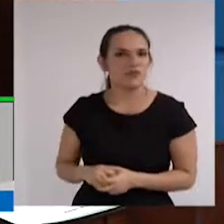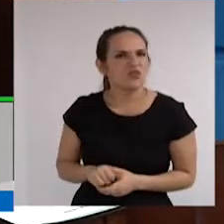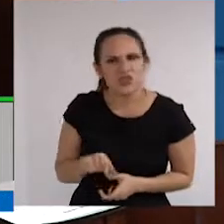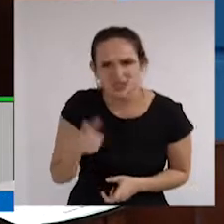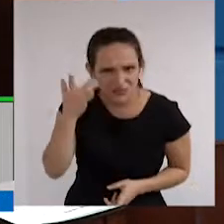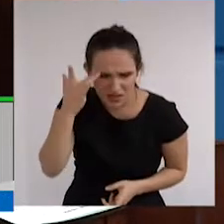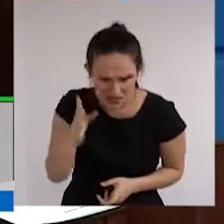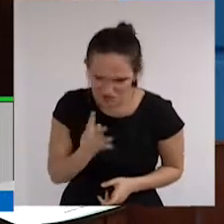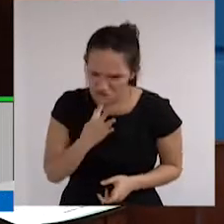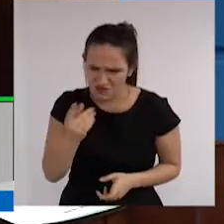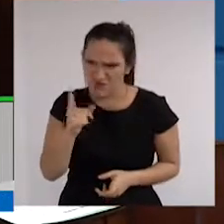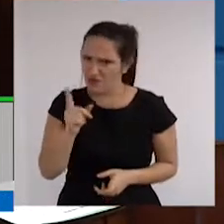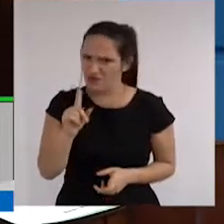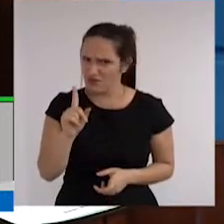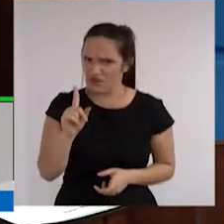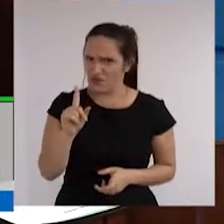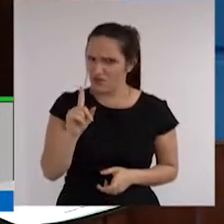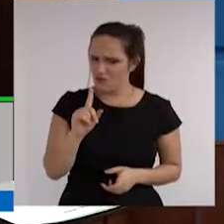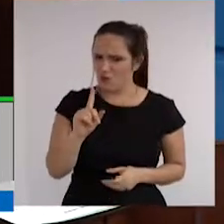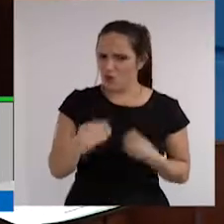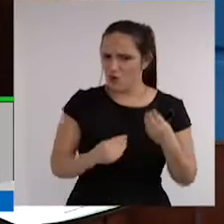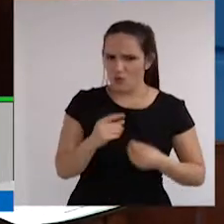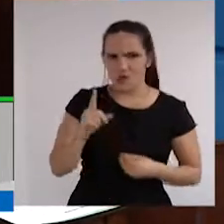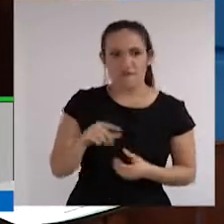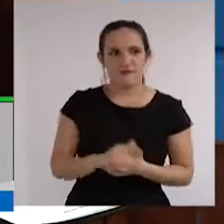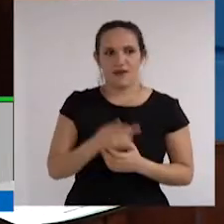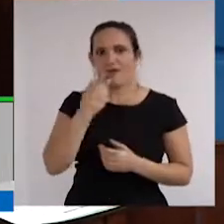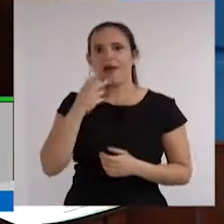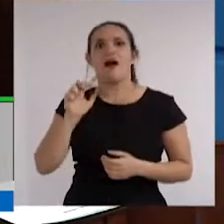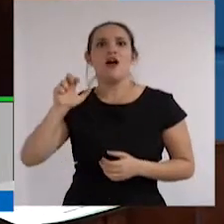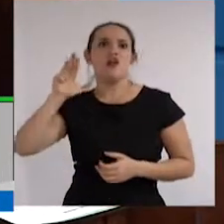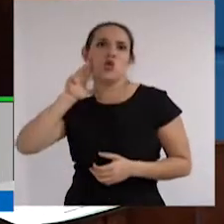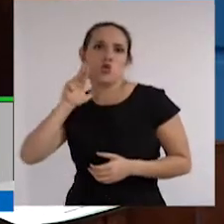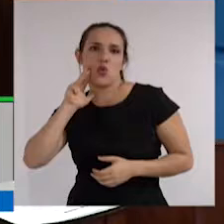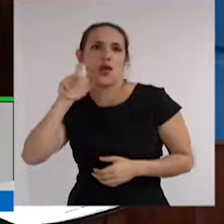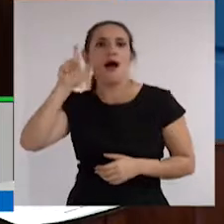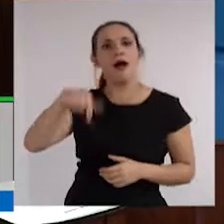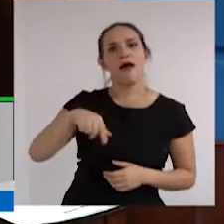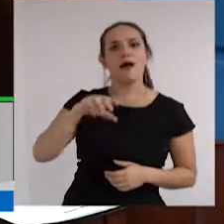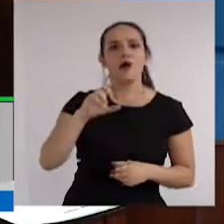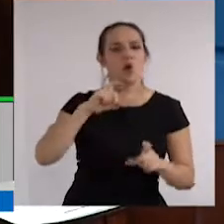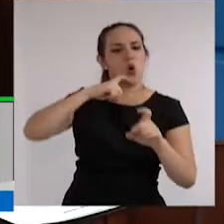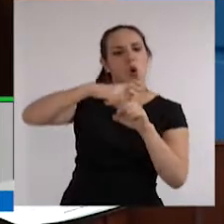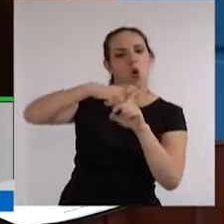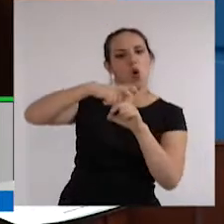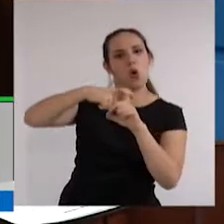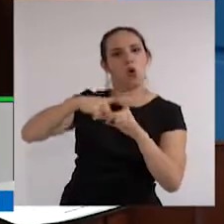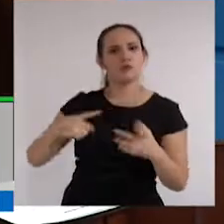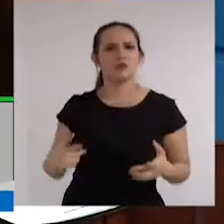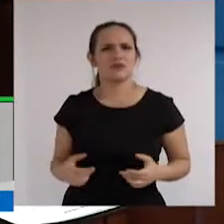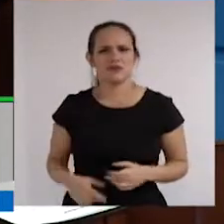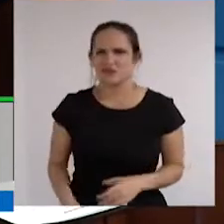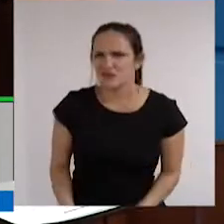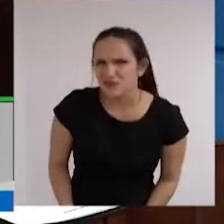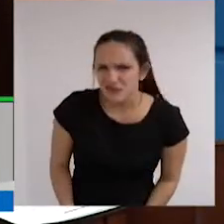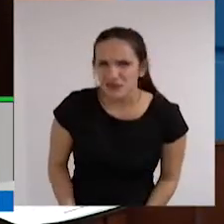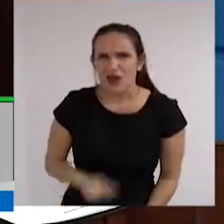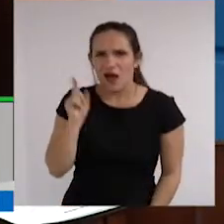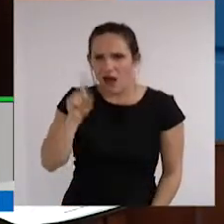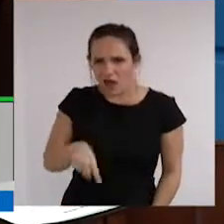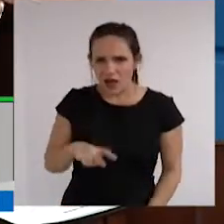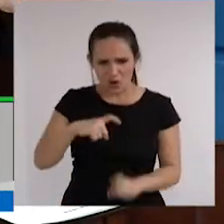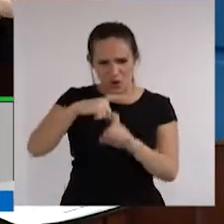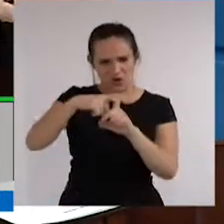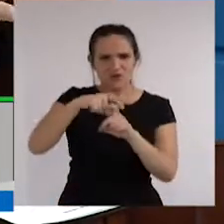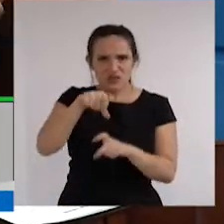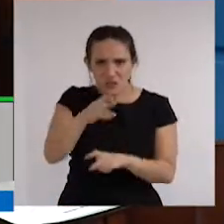comunista, né? Tem gente que fala assim, o Lula é comunista, né? Aonde que o Lula é comunista? A pessoa